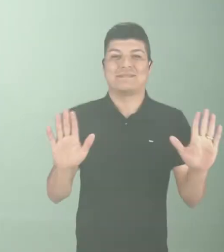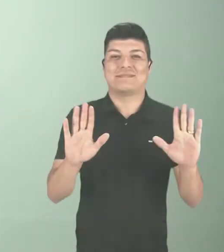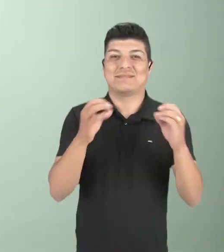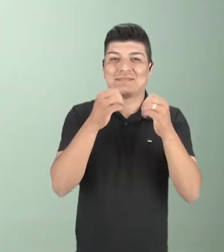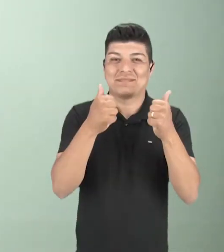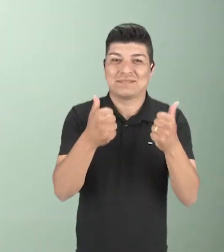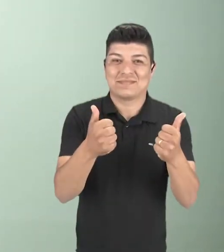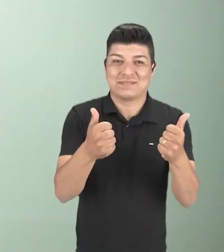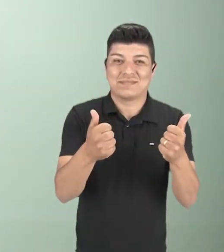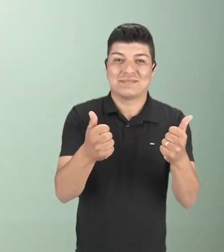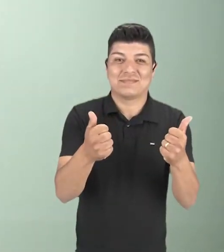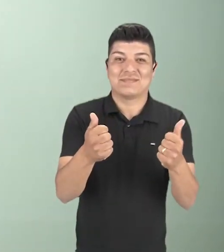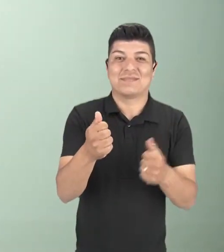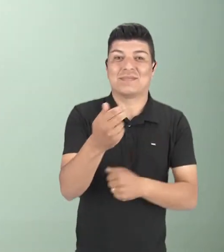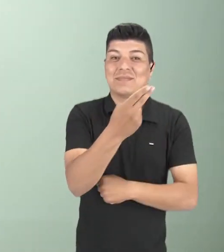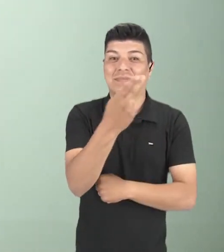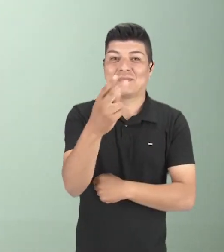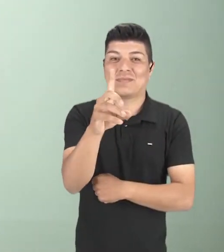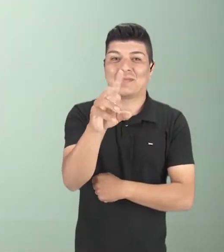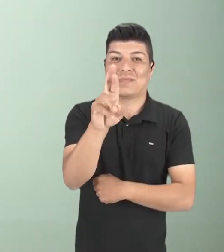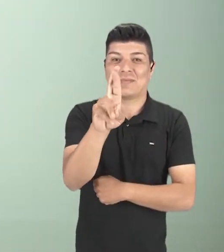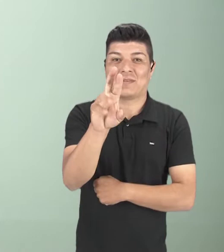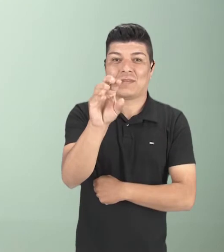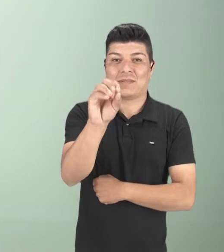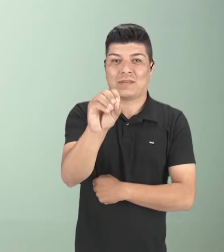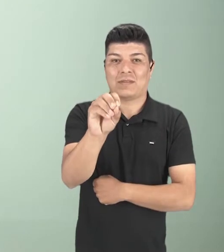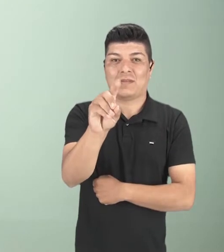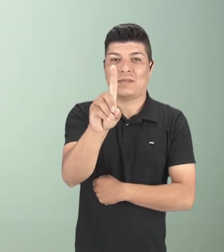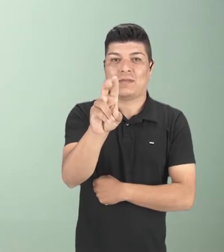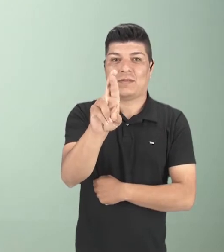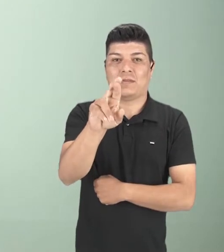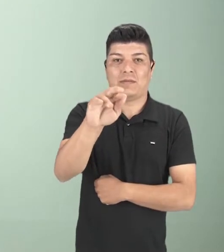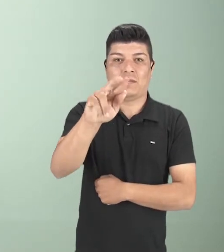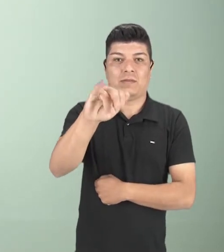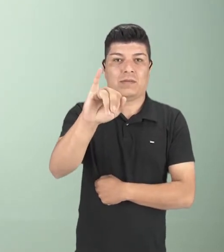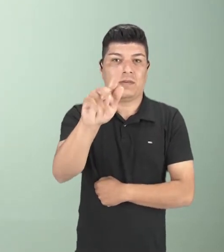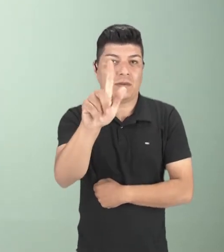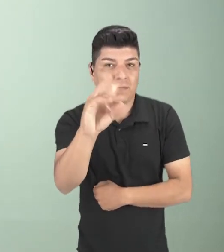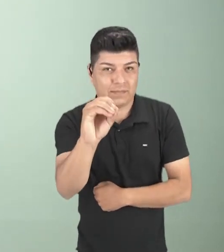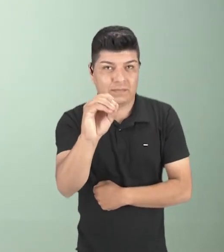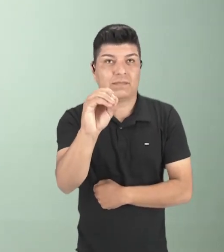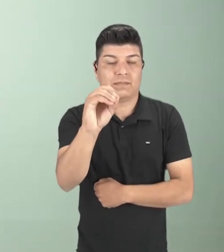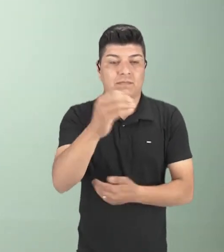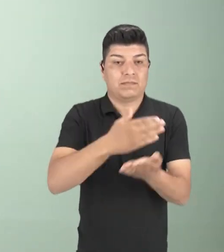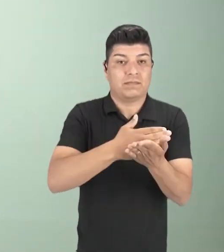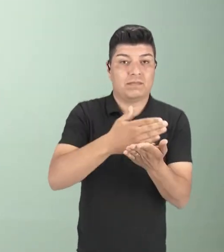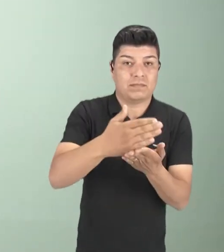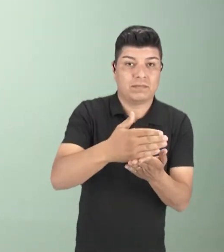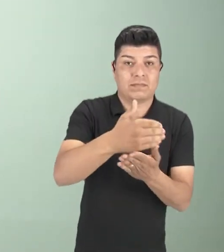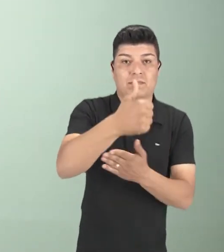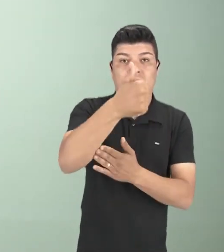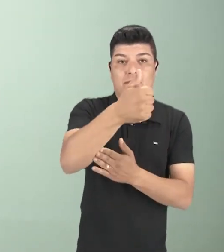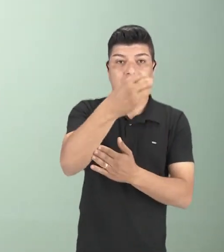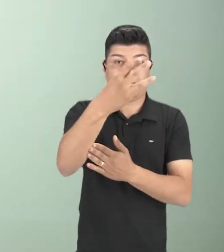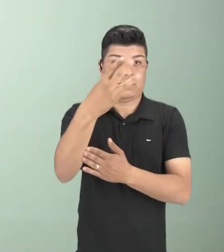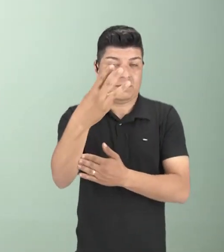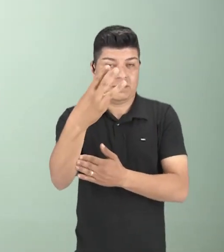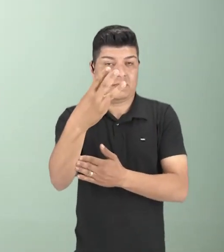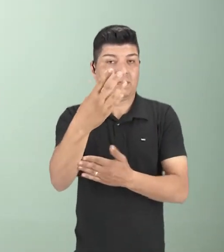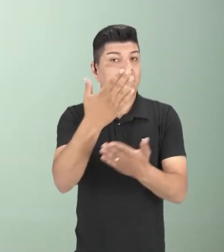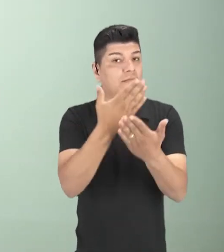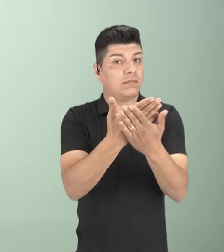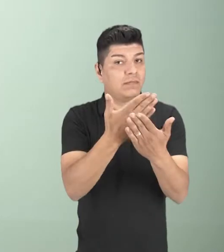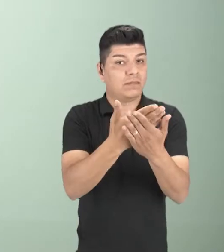Olá, tudo bem? Sou o Rodrigo, professor de Biologia, e nós vamos iniciar a nossa 13ª aula, nessa